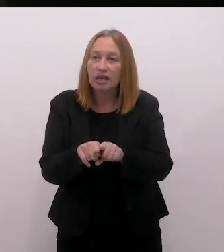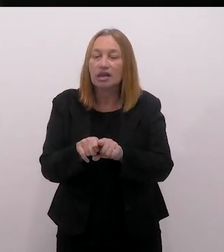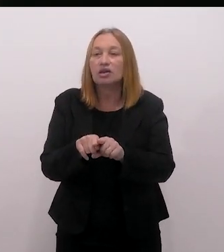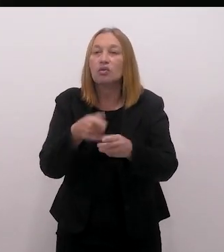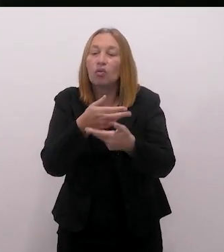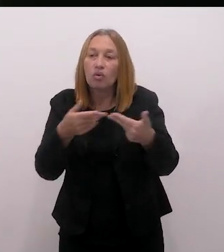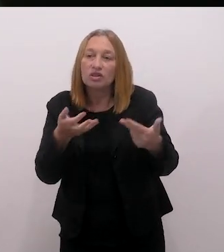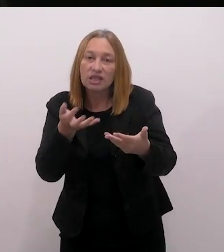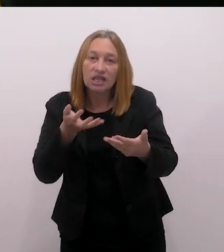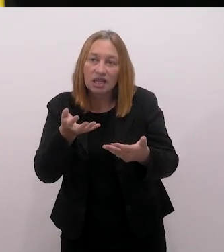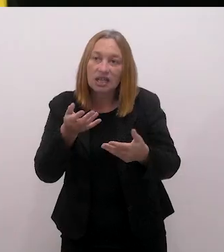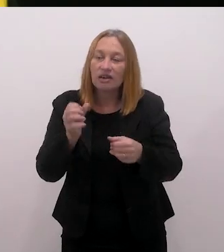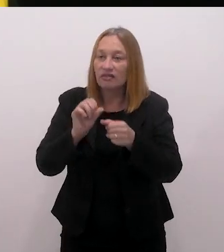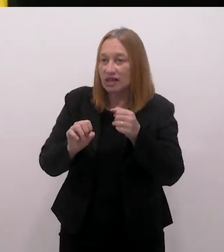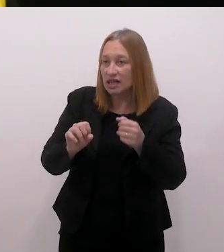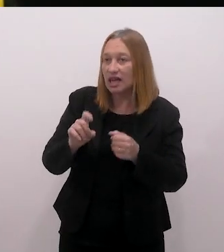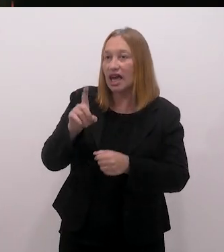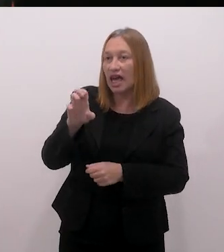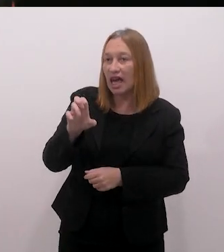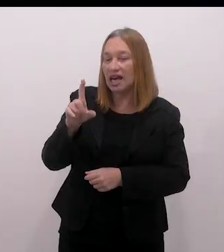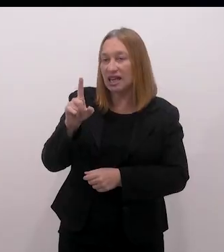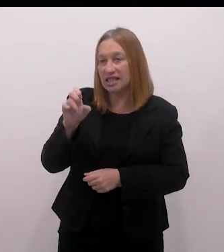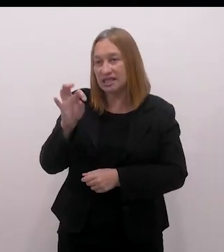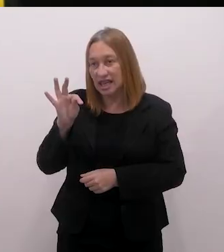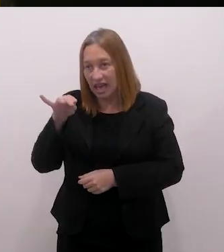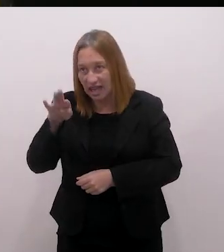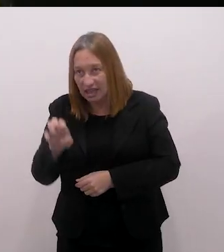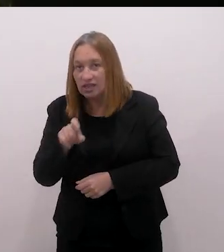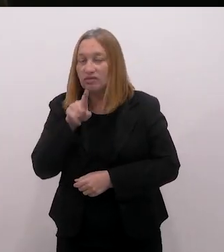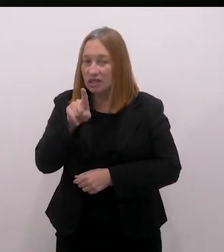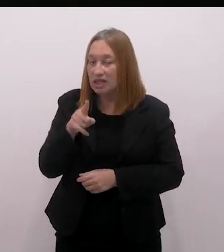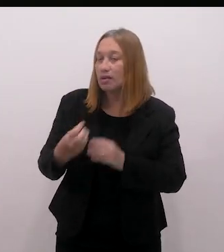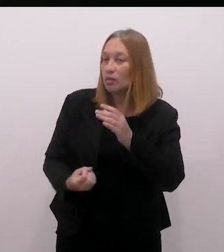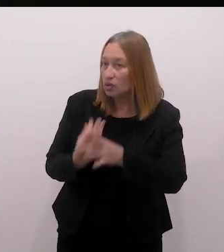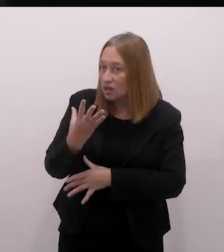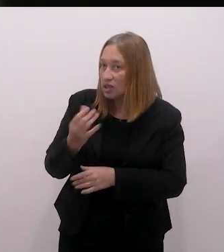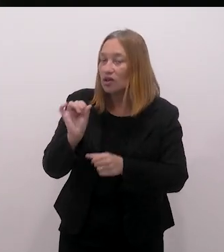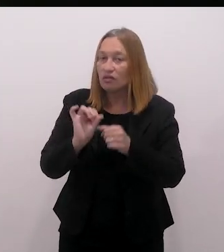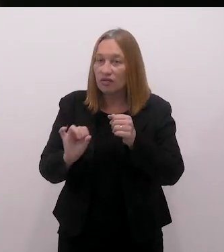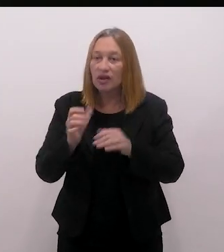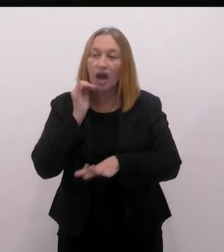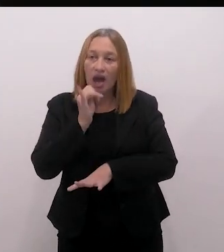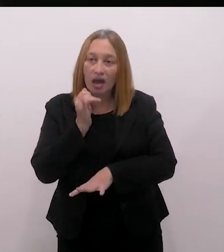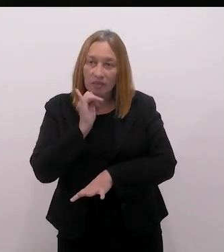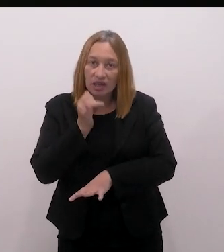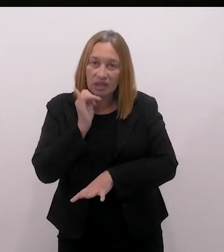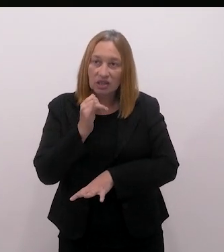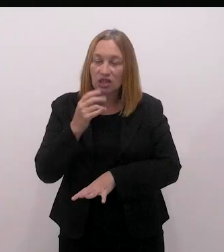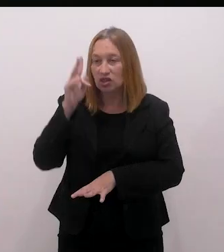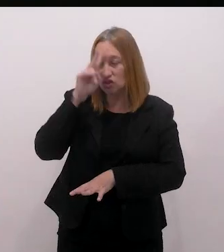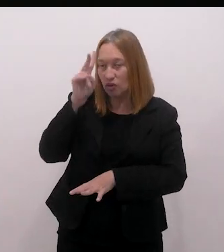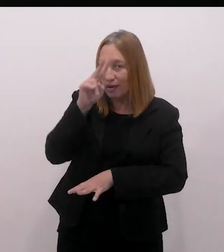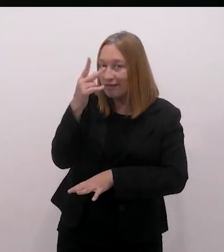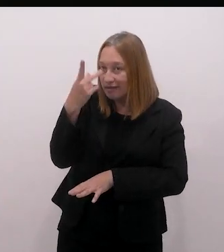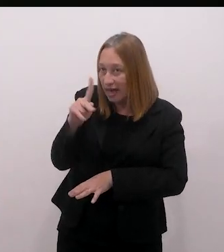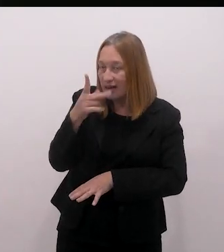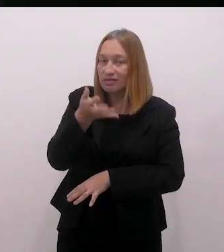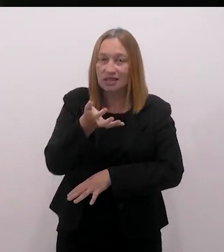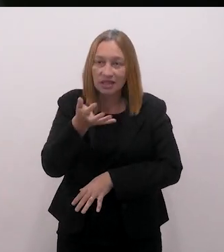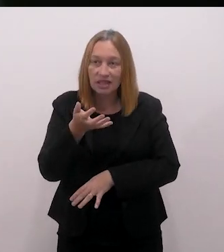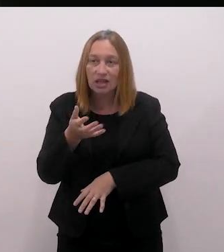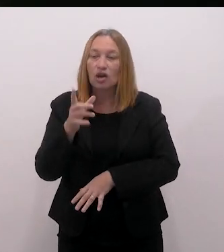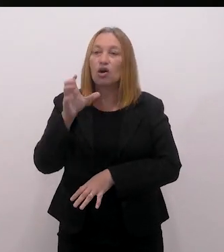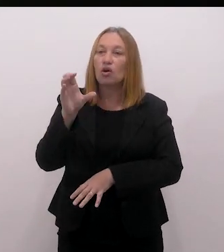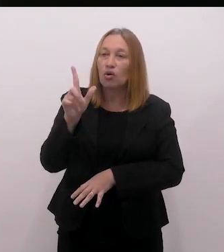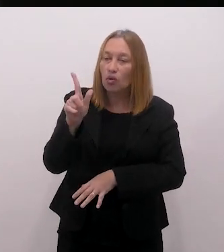que você queria fazer, como foi o espetáculo da Elisete, que você fez, você produziu, você contou a história da Elisete, que era uma história que você queria contar.